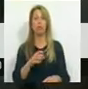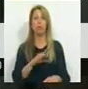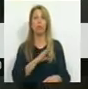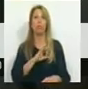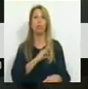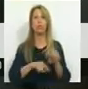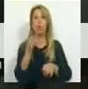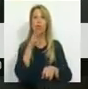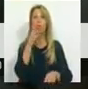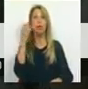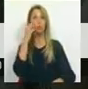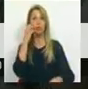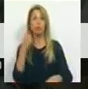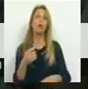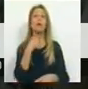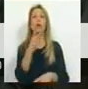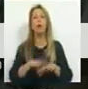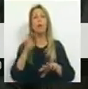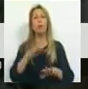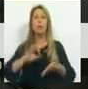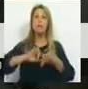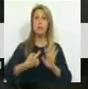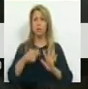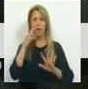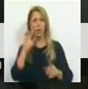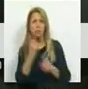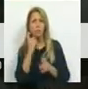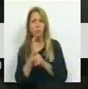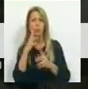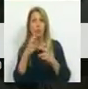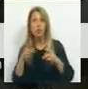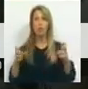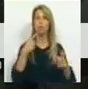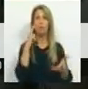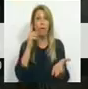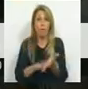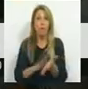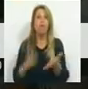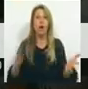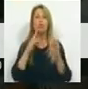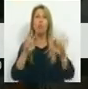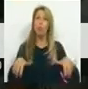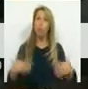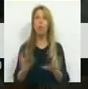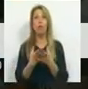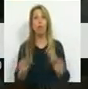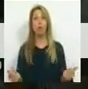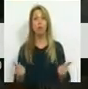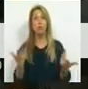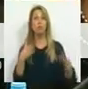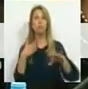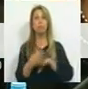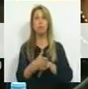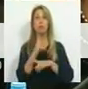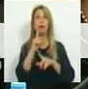das dificuldades inerentes à aferição ou à boa aferição dos factos poderia ser ultrapassada com a colaboração dos técnicos da